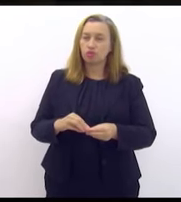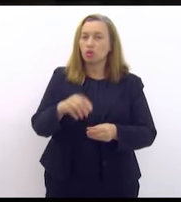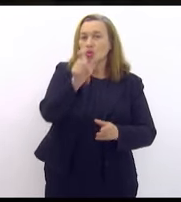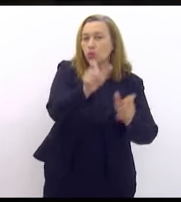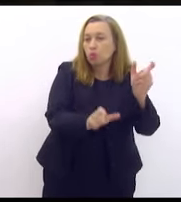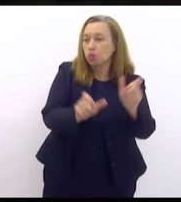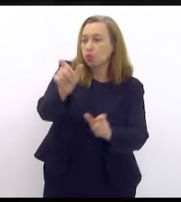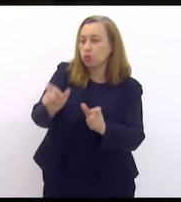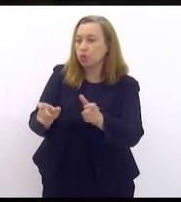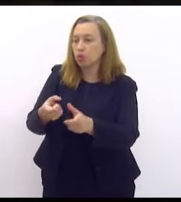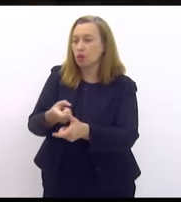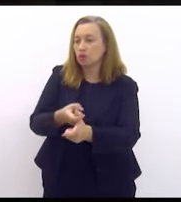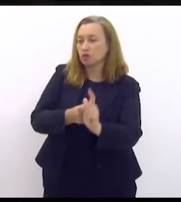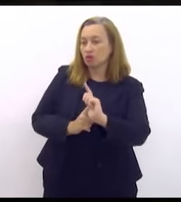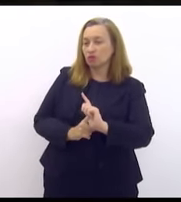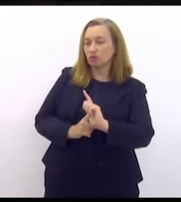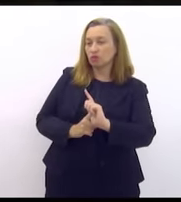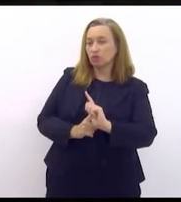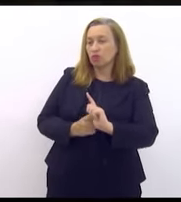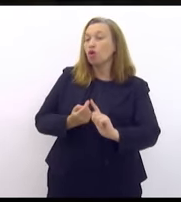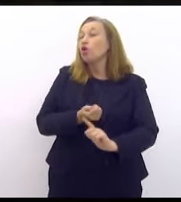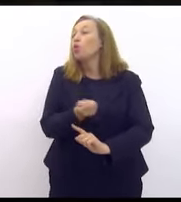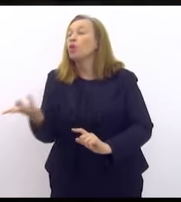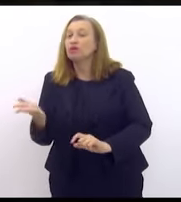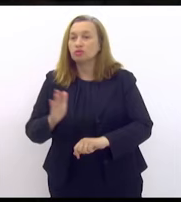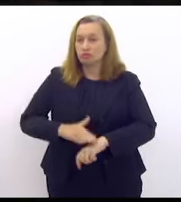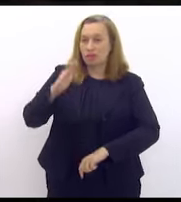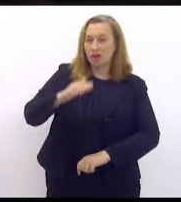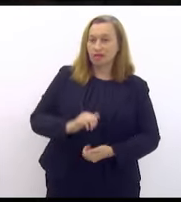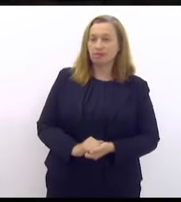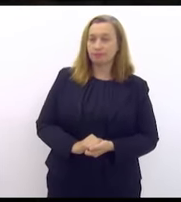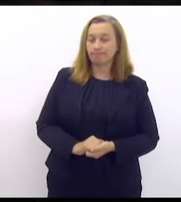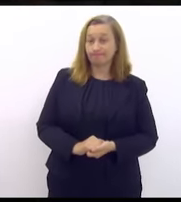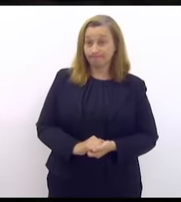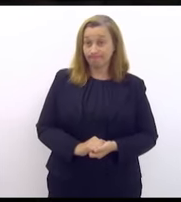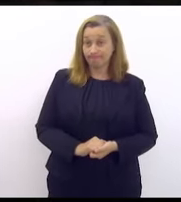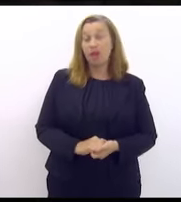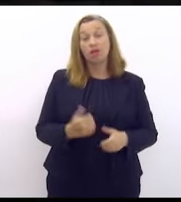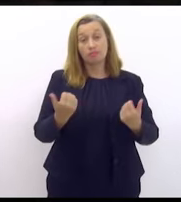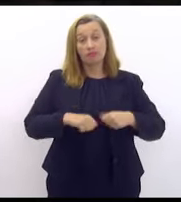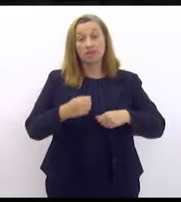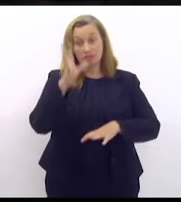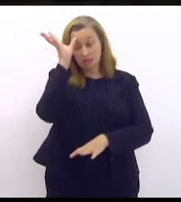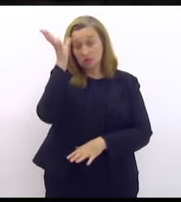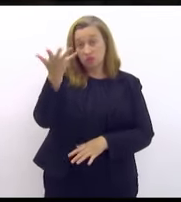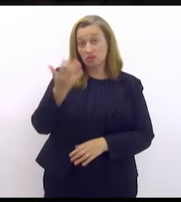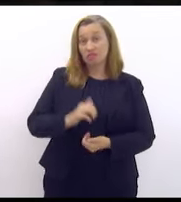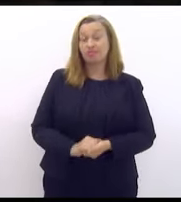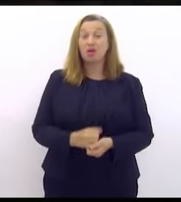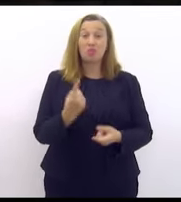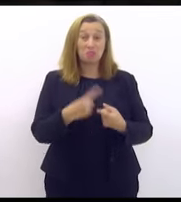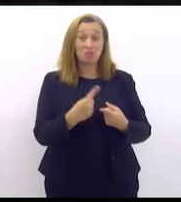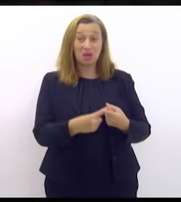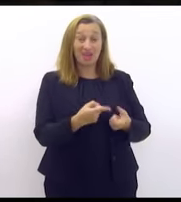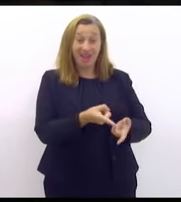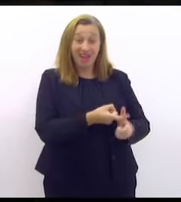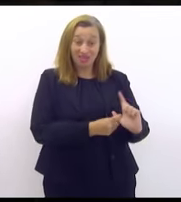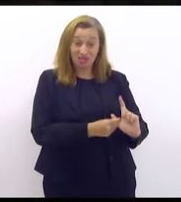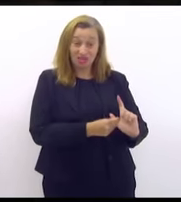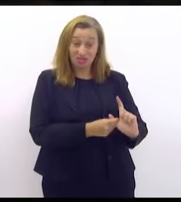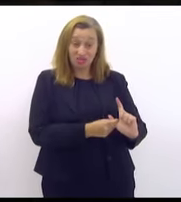que é devedor quanto mais, a dívida a dívida ativa